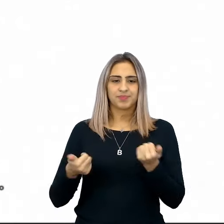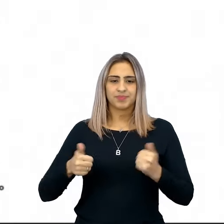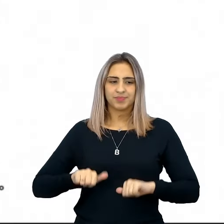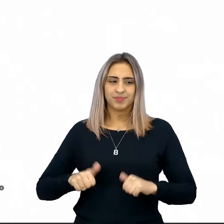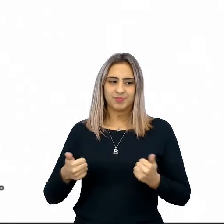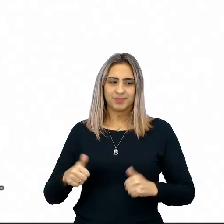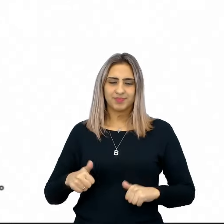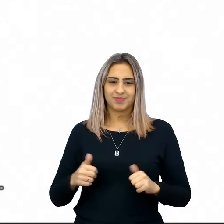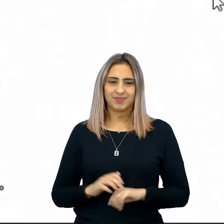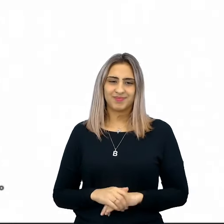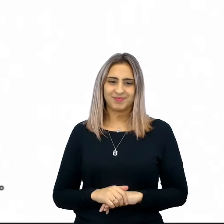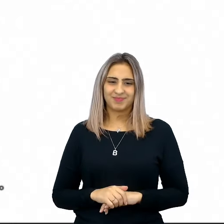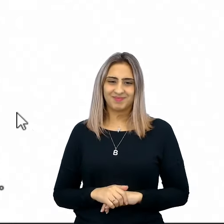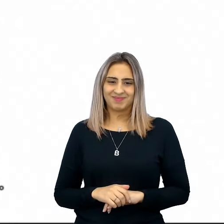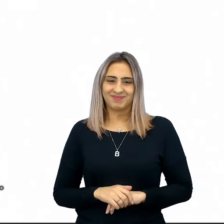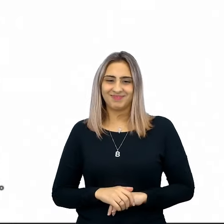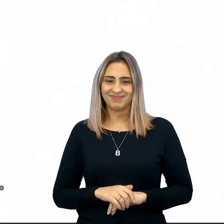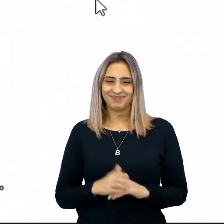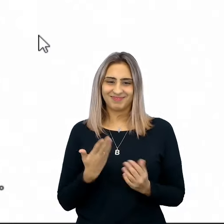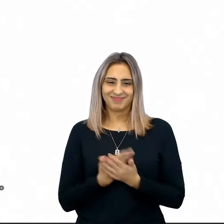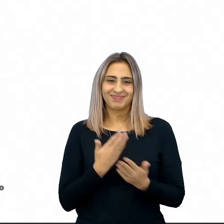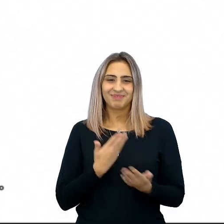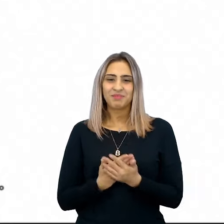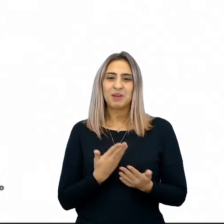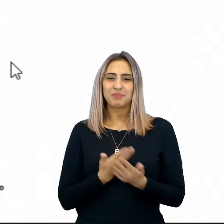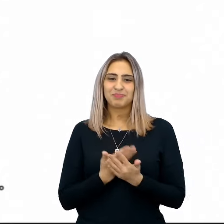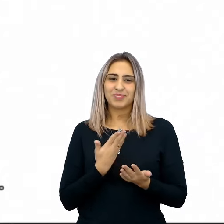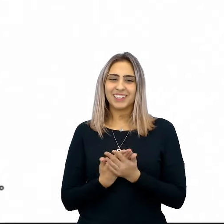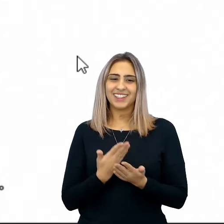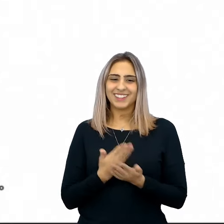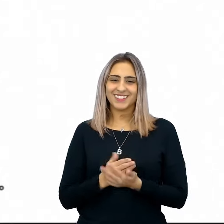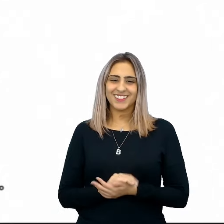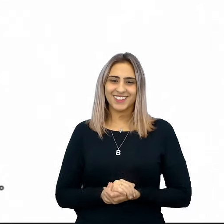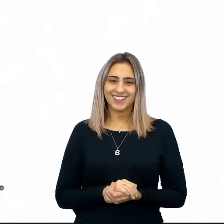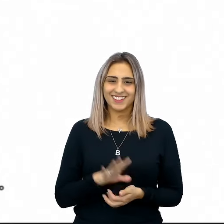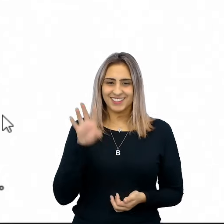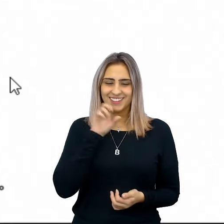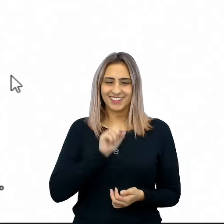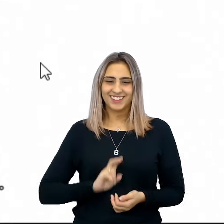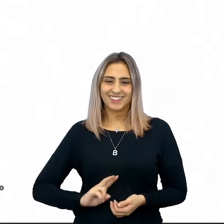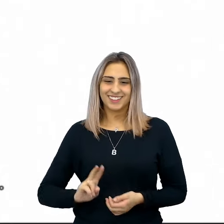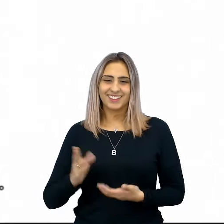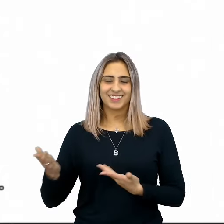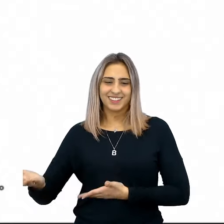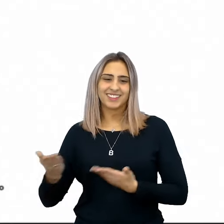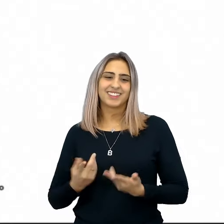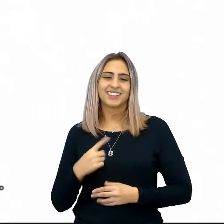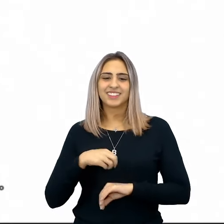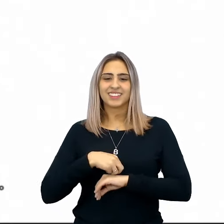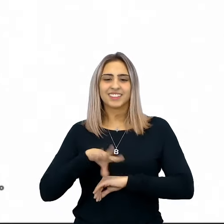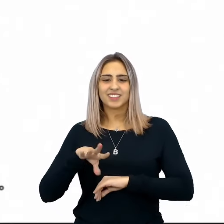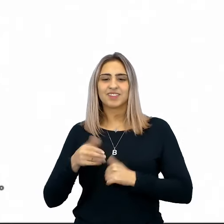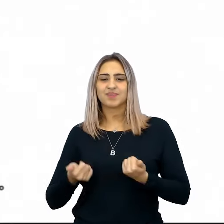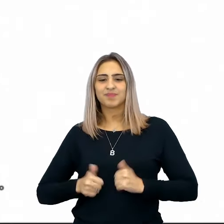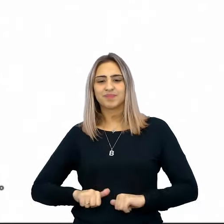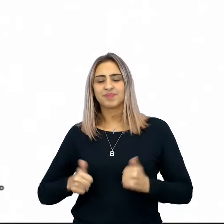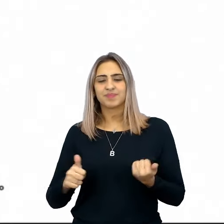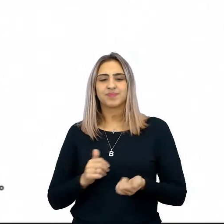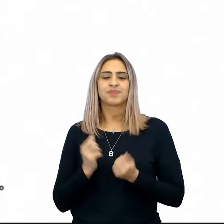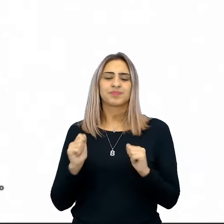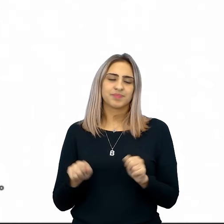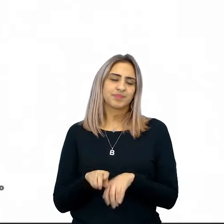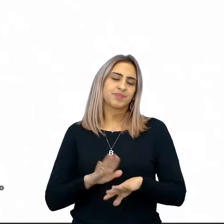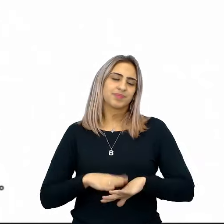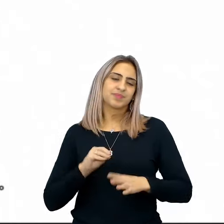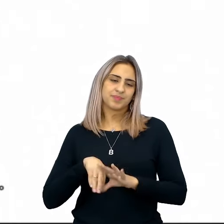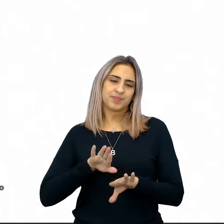AP, olhamos para dentro do Aprender Sempre, né, para fazer esse movimento, e trouxemos uma sugestão de avaliação que pode ser